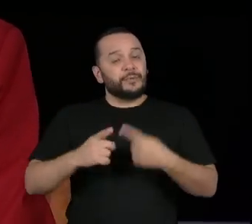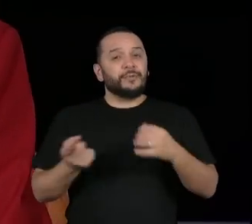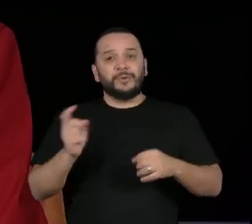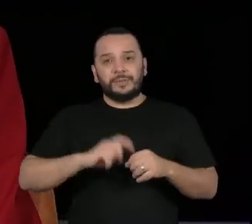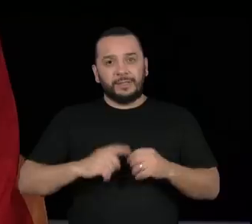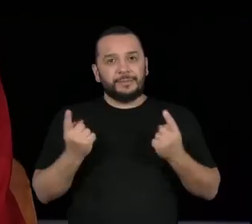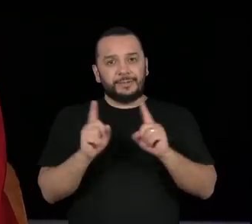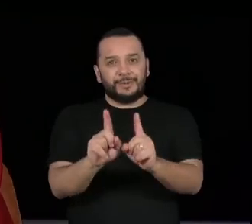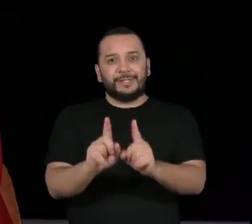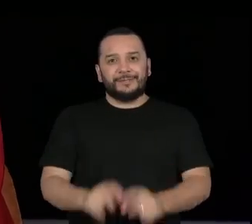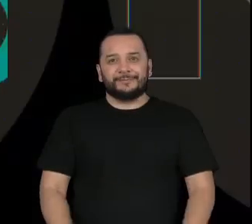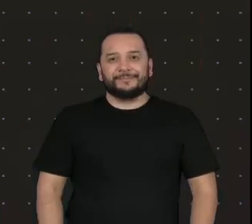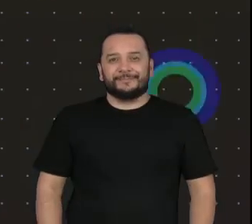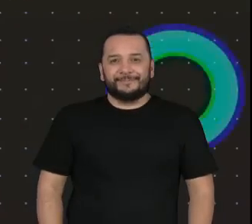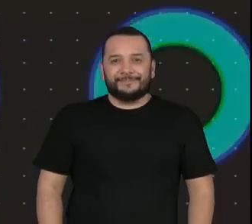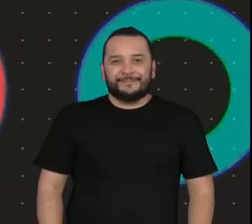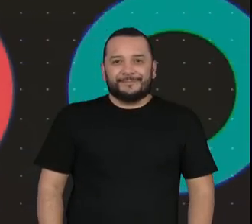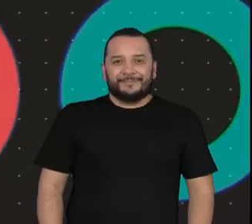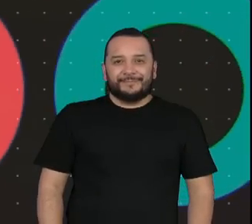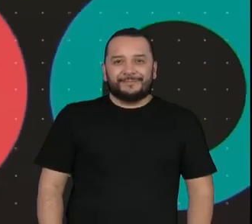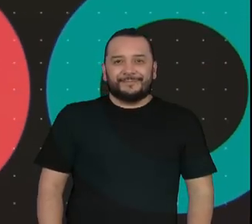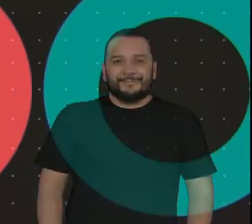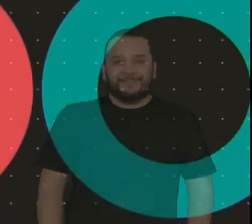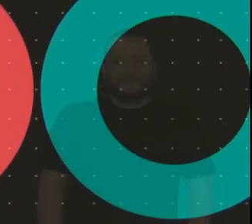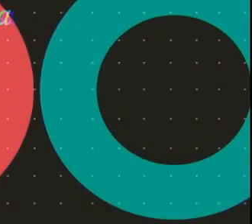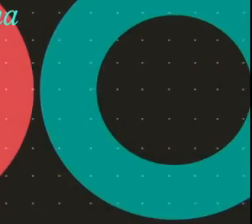Voltamos já com o Persona.